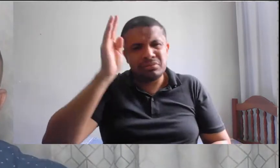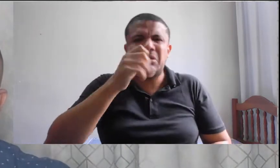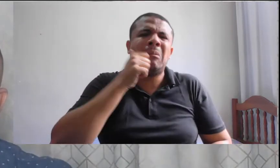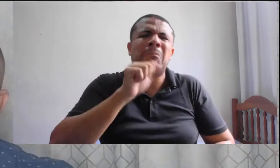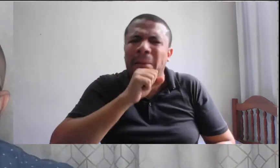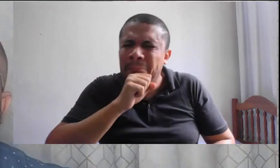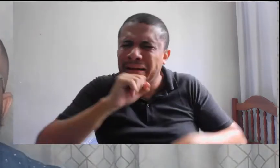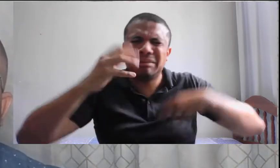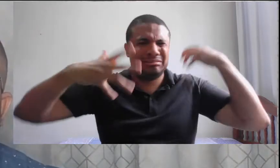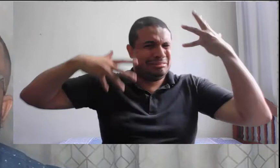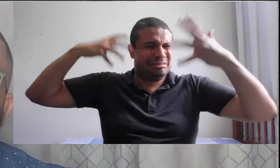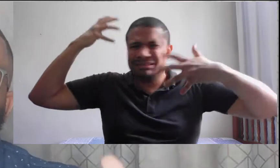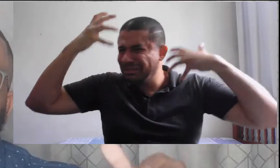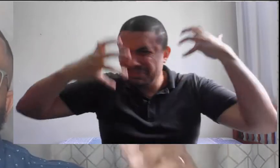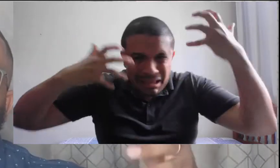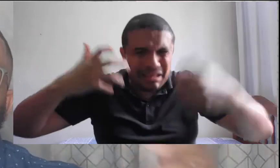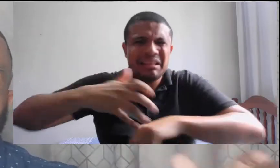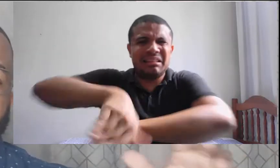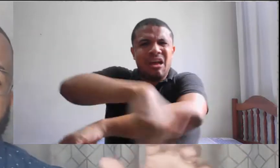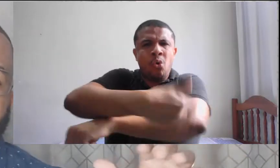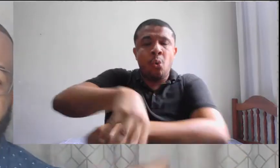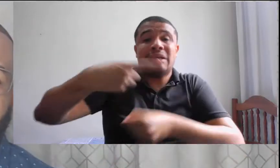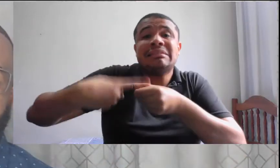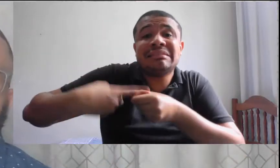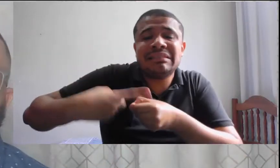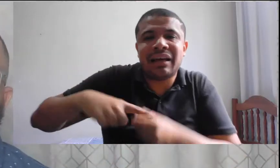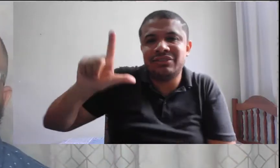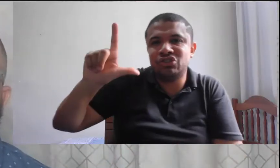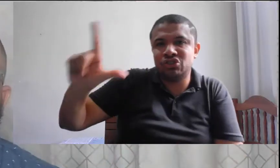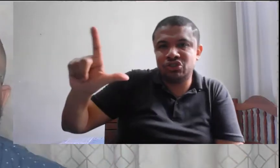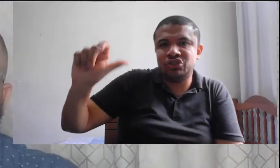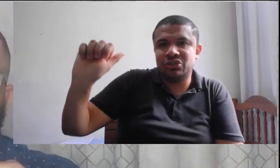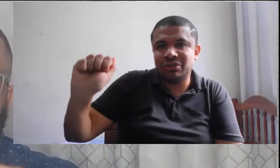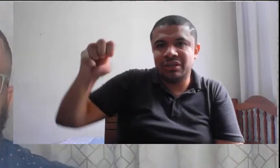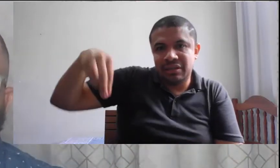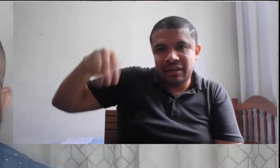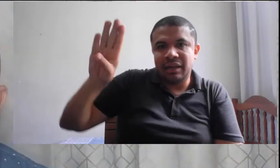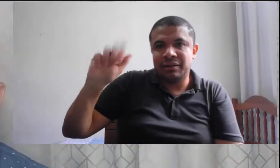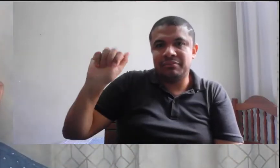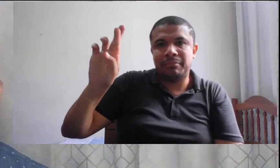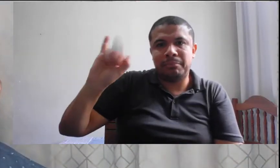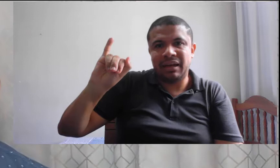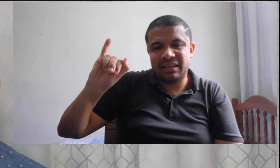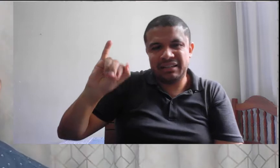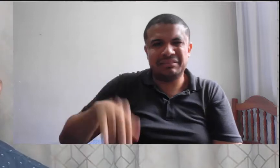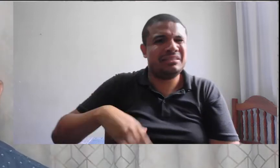Uma mãe desesperada pelas ruas de Lambari. Sem entender absolutamente